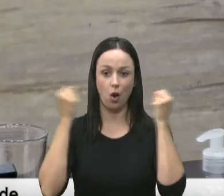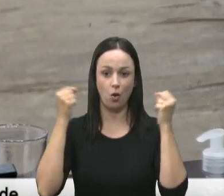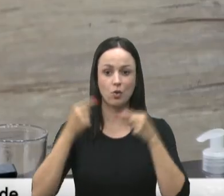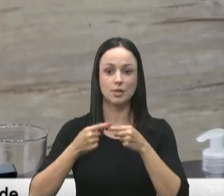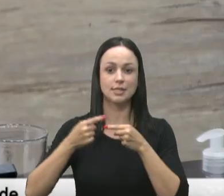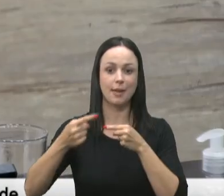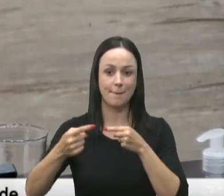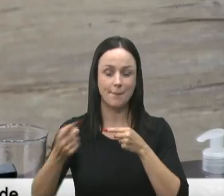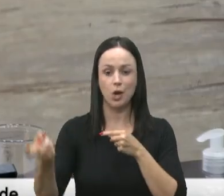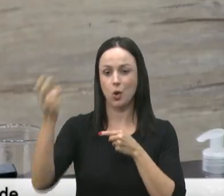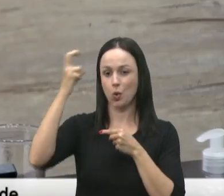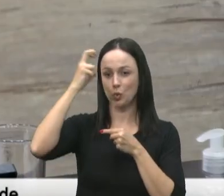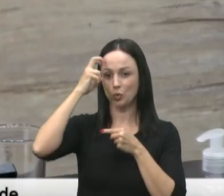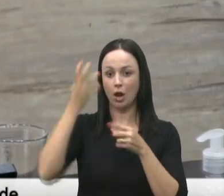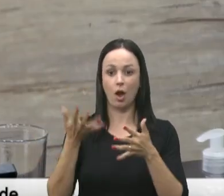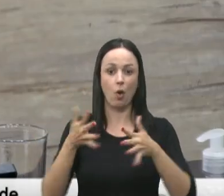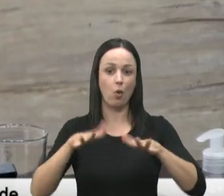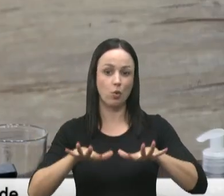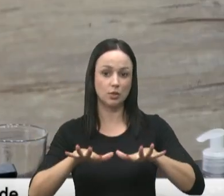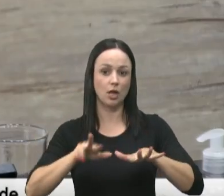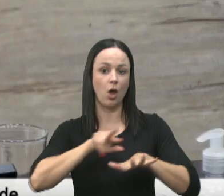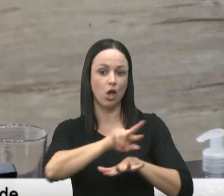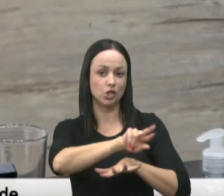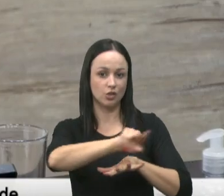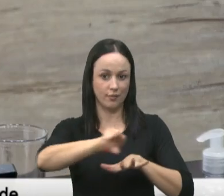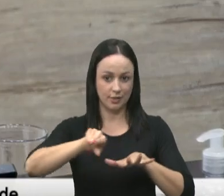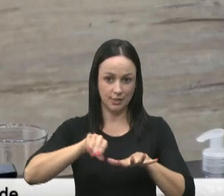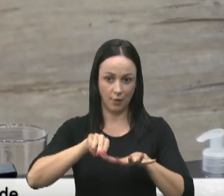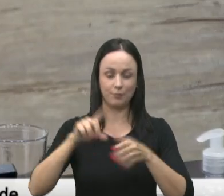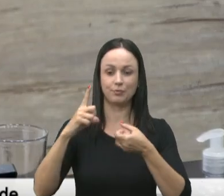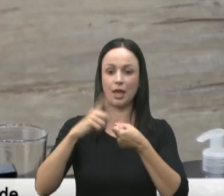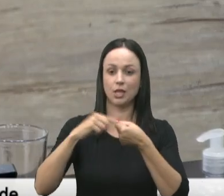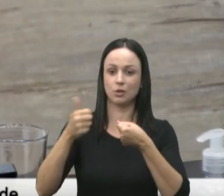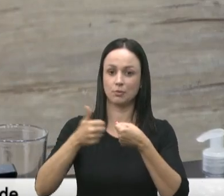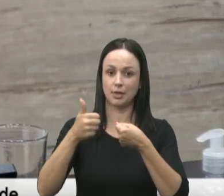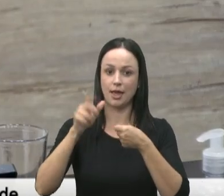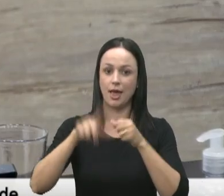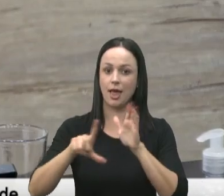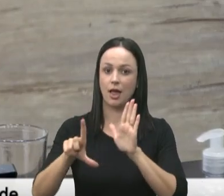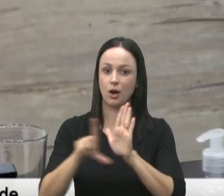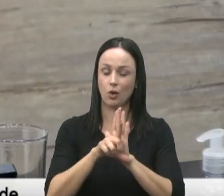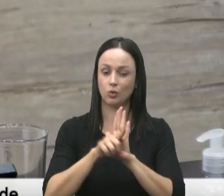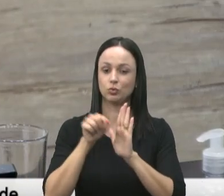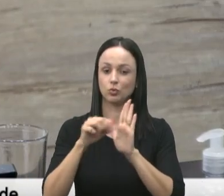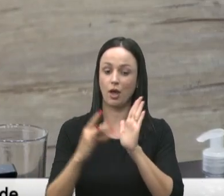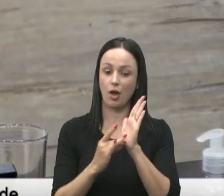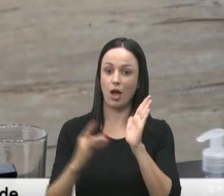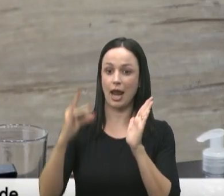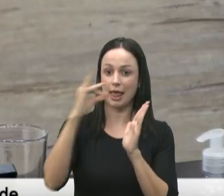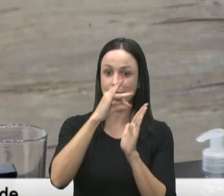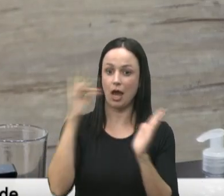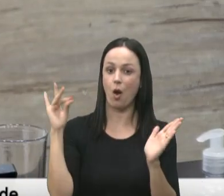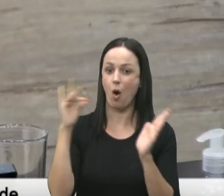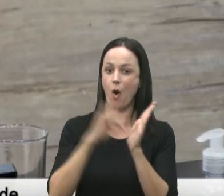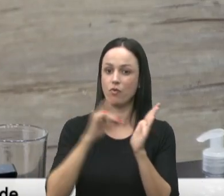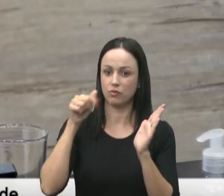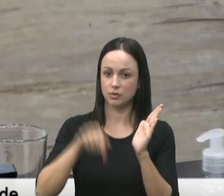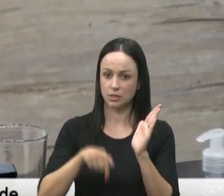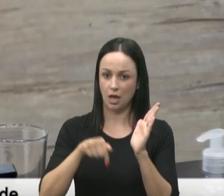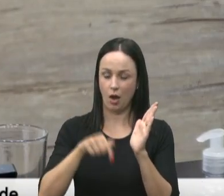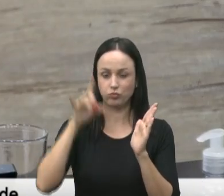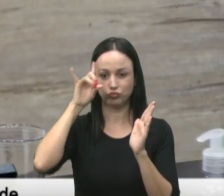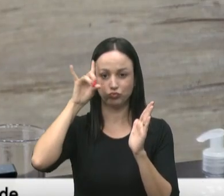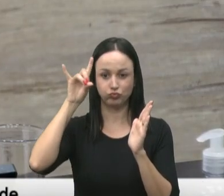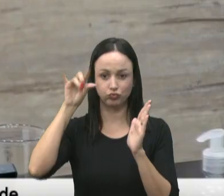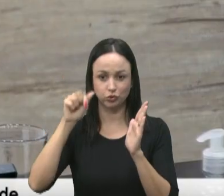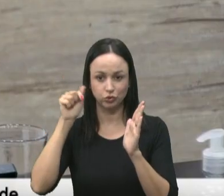e de Inclusão da Diversidade. Artigo 1º. Esta lei institui no calendário oficial de eventos do município de